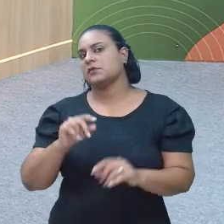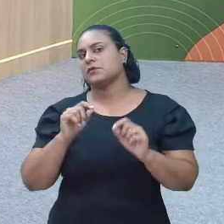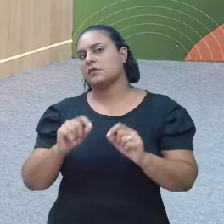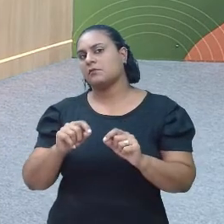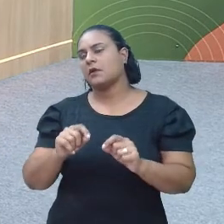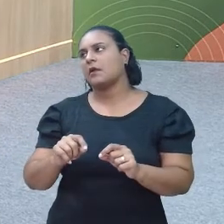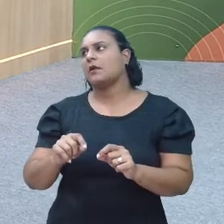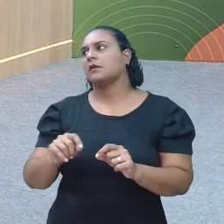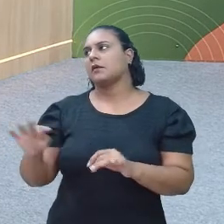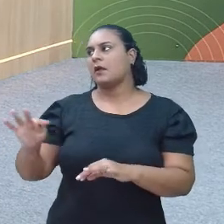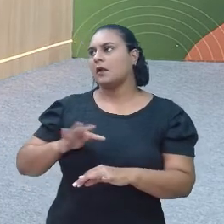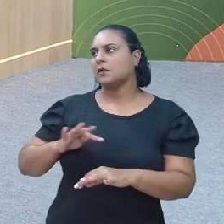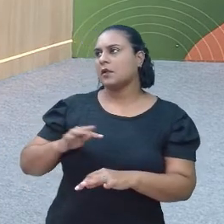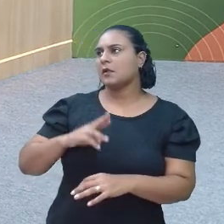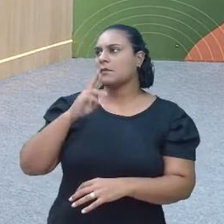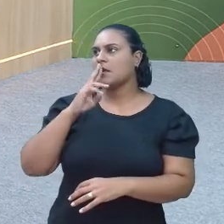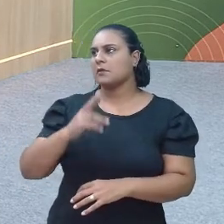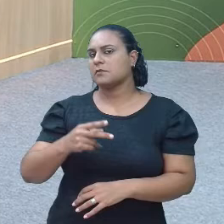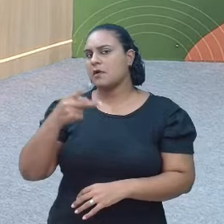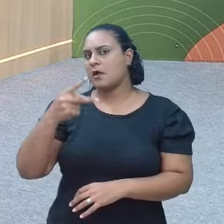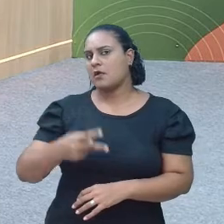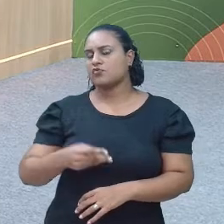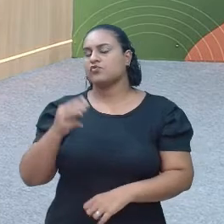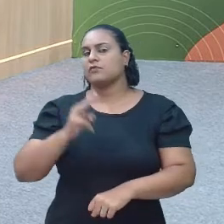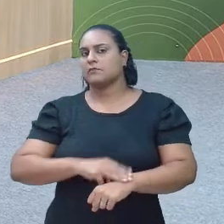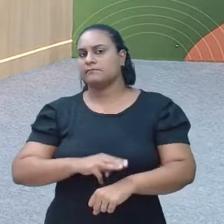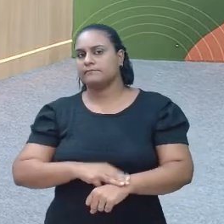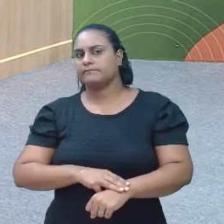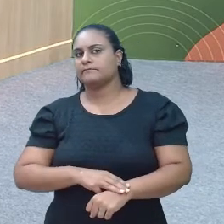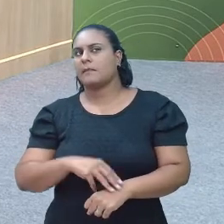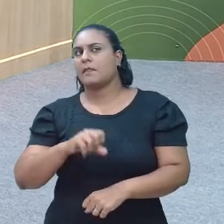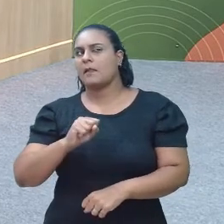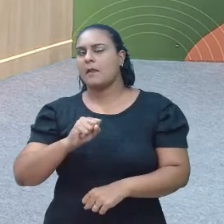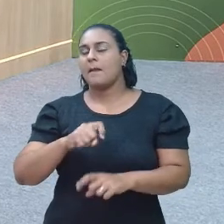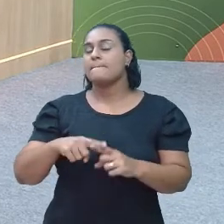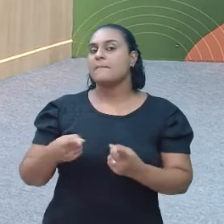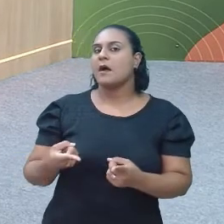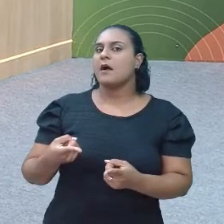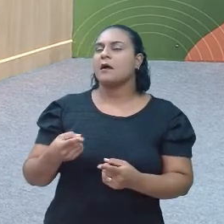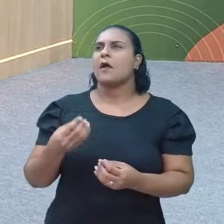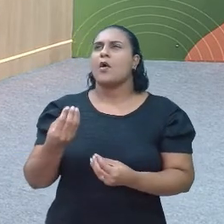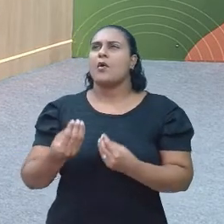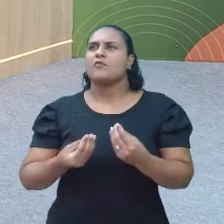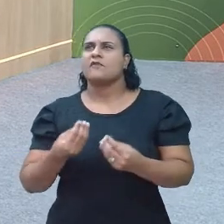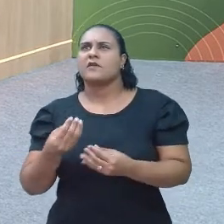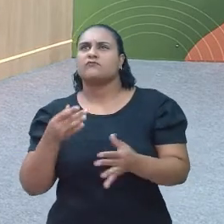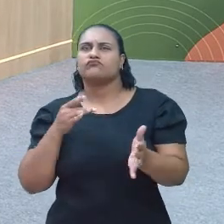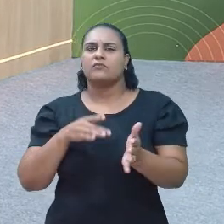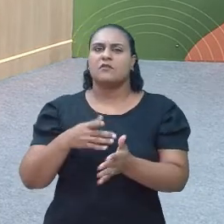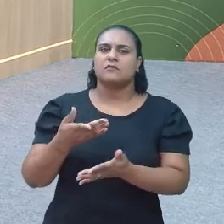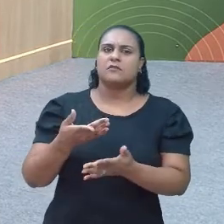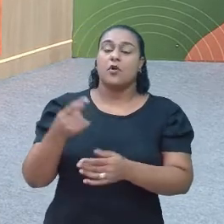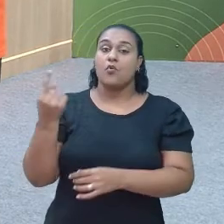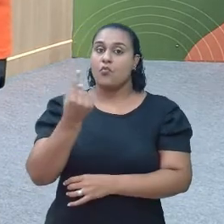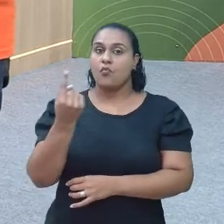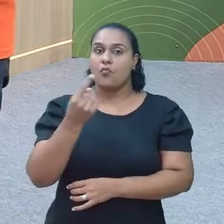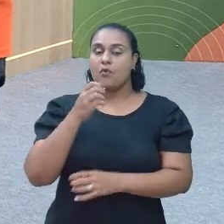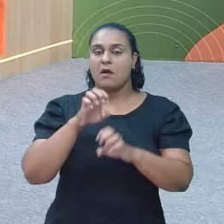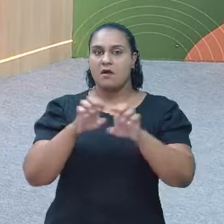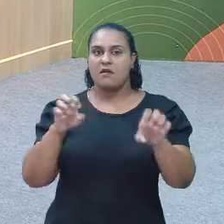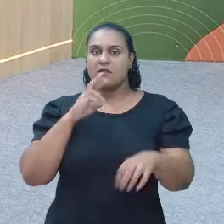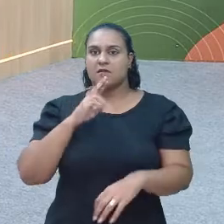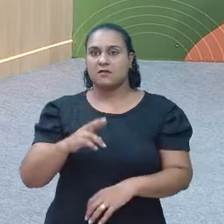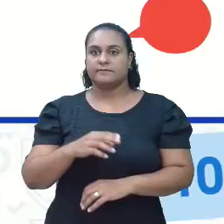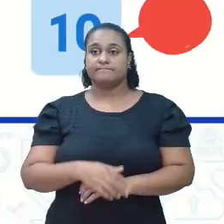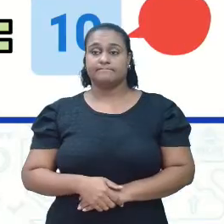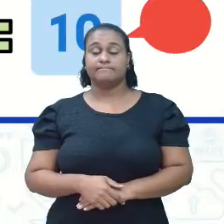essa técnica para resolver as 2 ao mesmo tempo, mas é como se a gente estivesse fazendo uma simulação de resolver apenas uma, tá certo? Então a gente